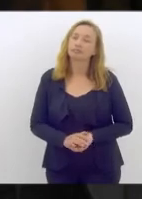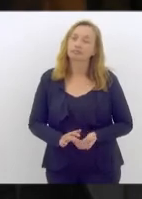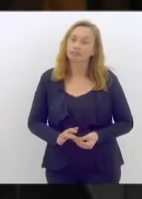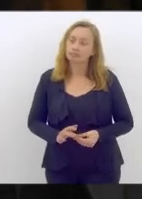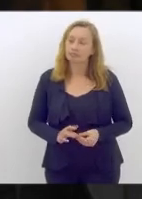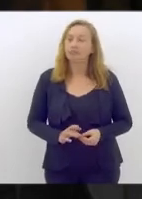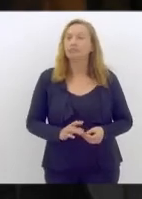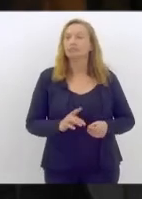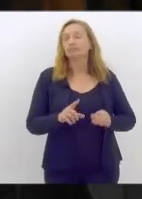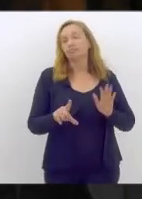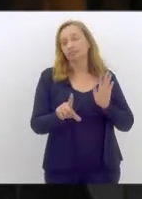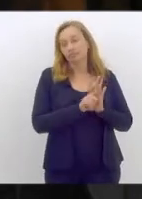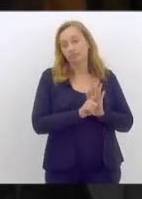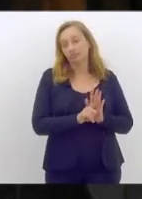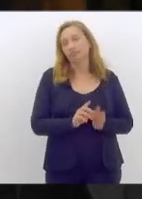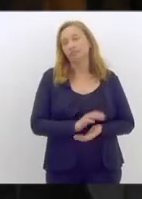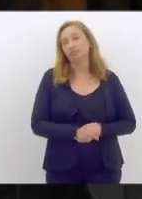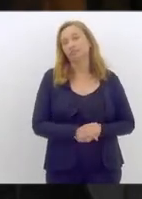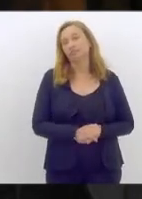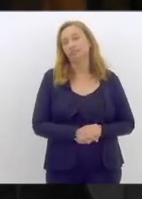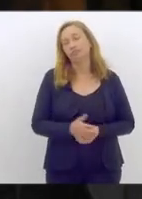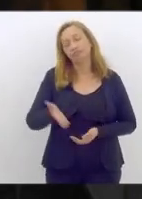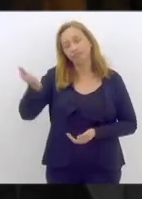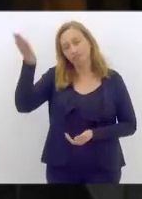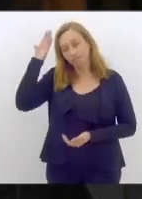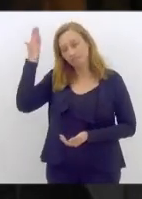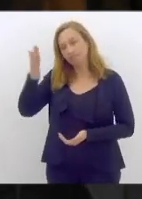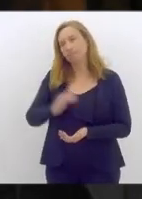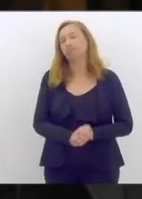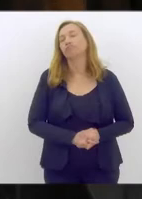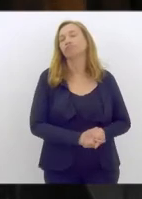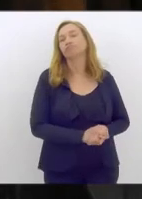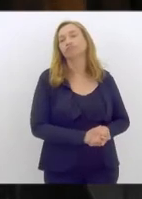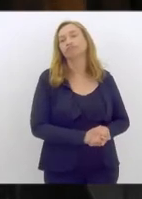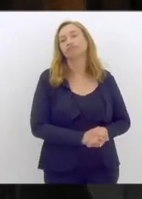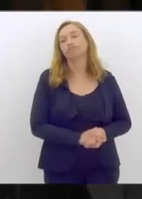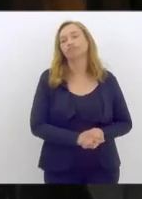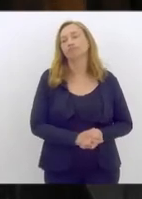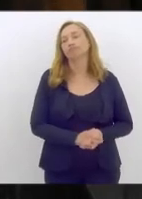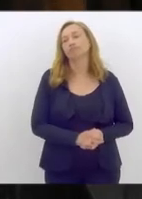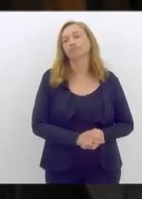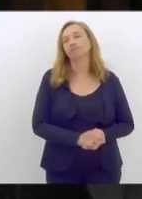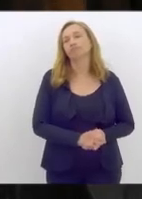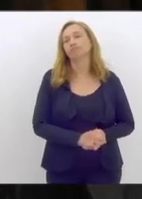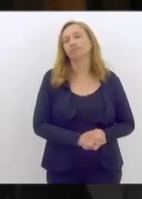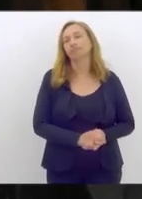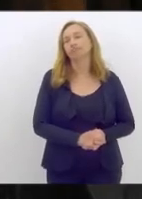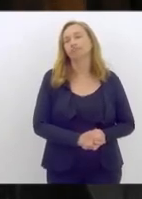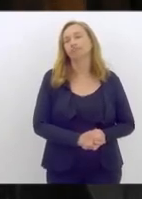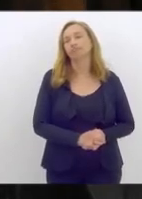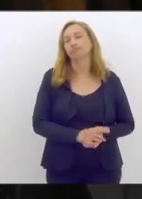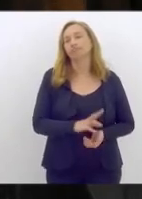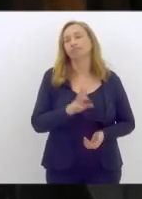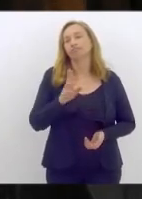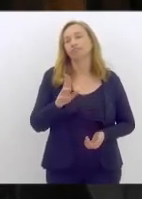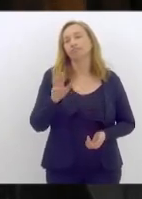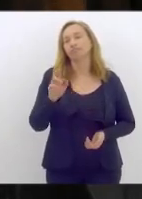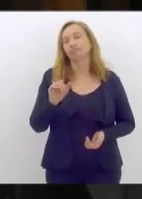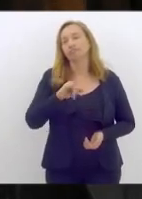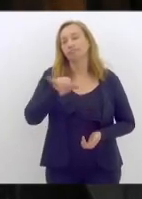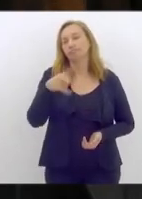legislação da época que a UERJ